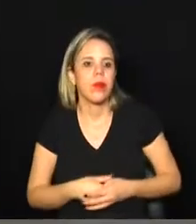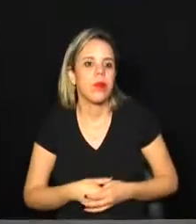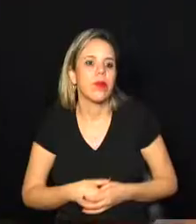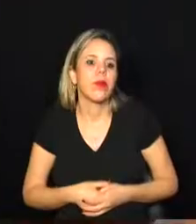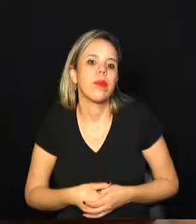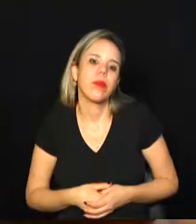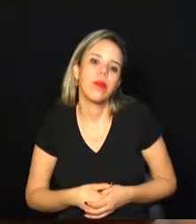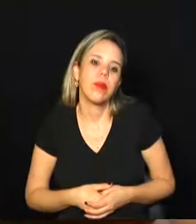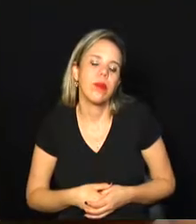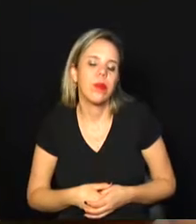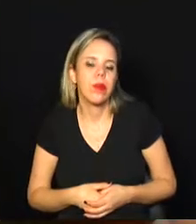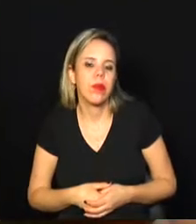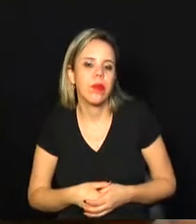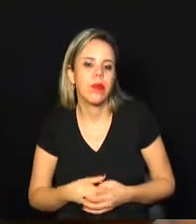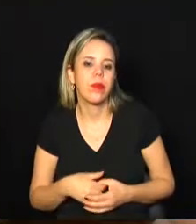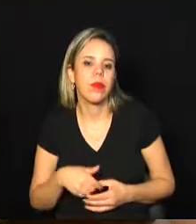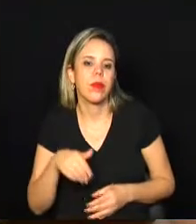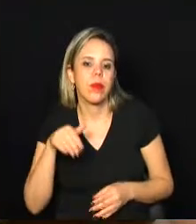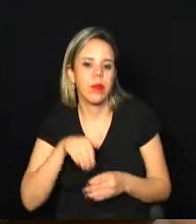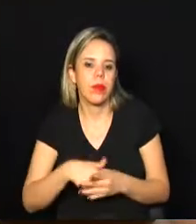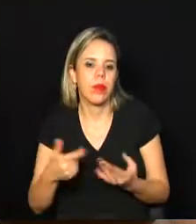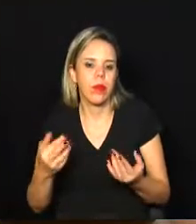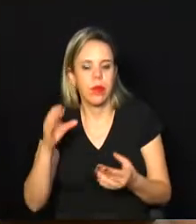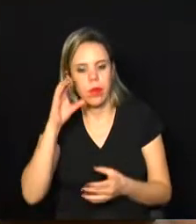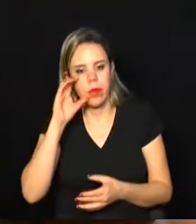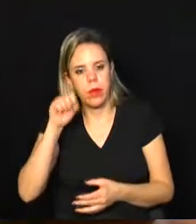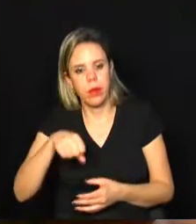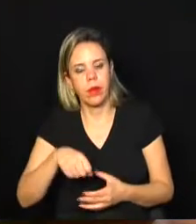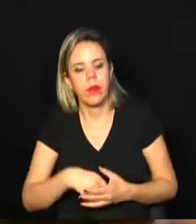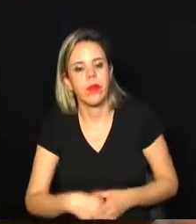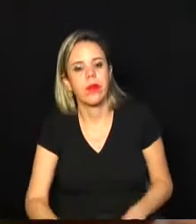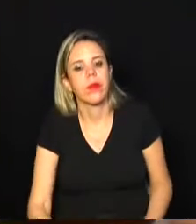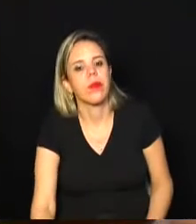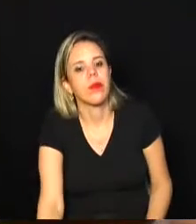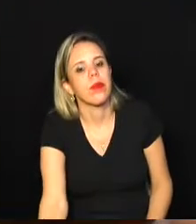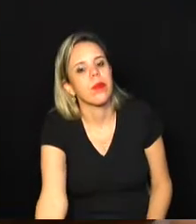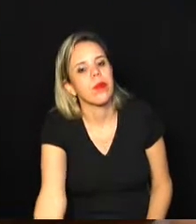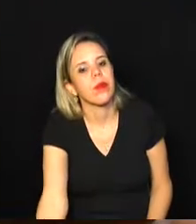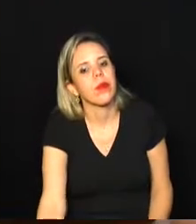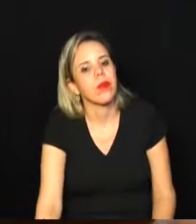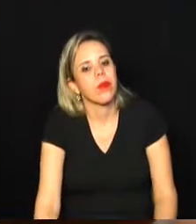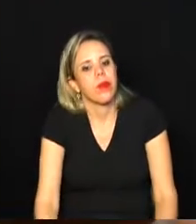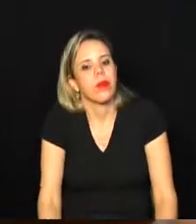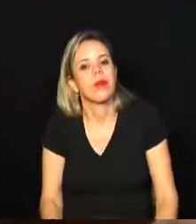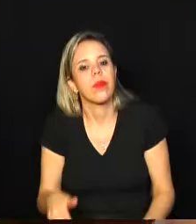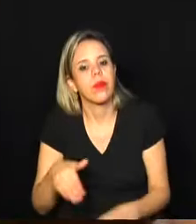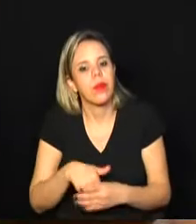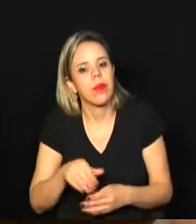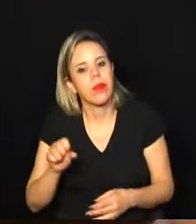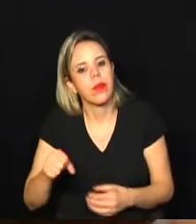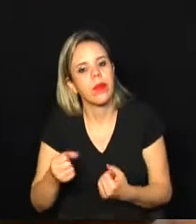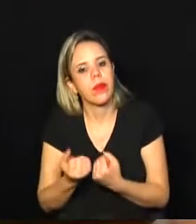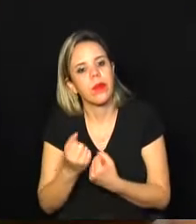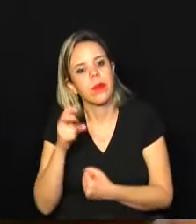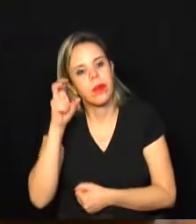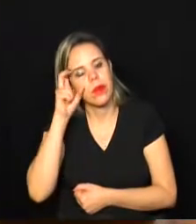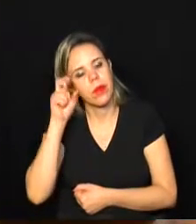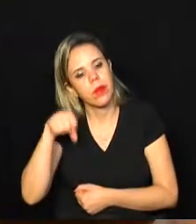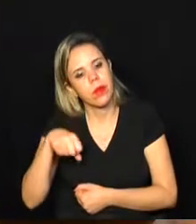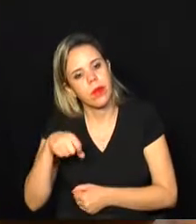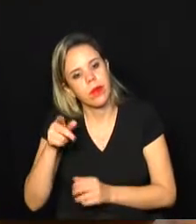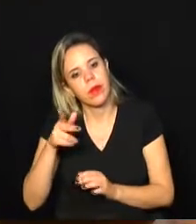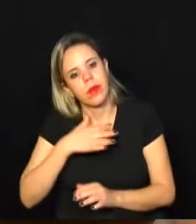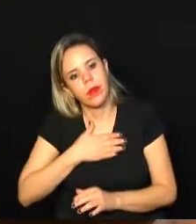voto eu acompanho o voto do relator potência e com voto favorável do vereador Carlinhos camelô